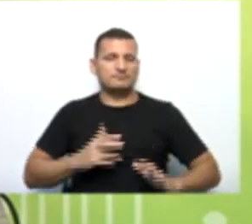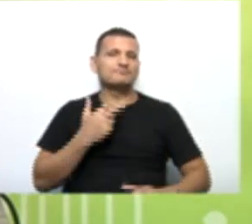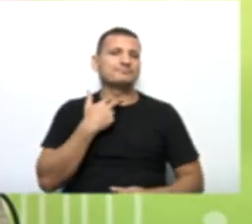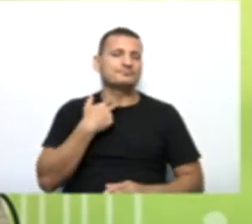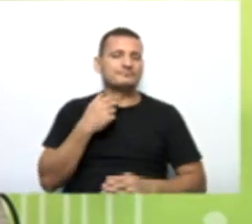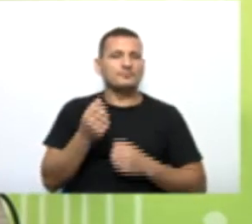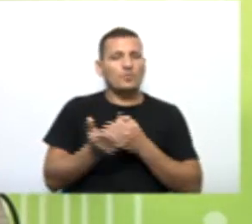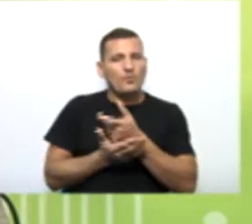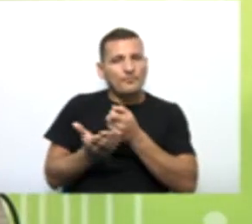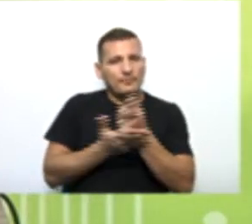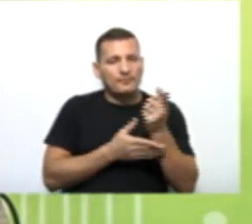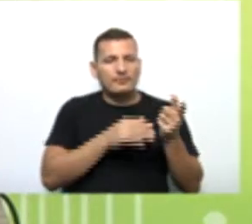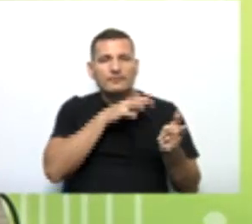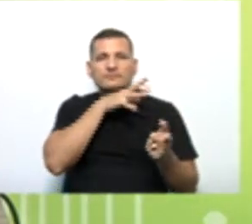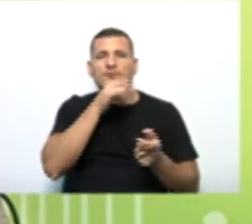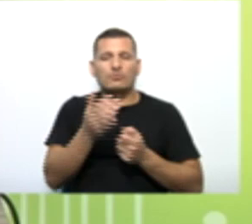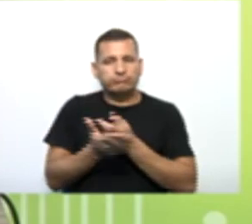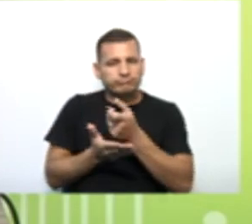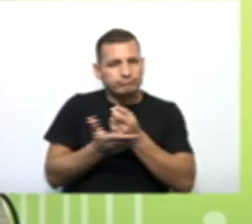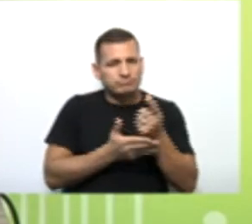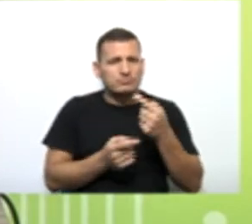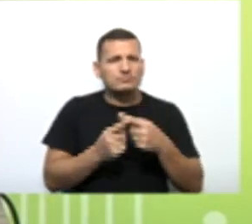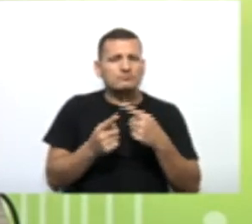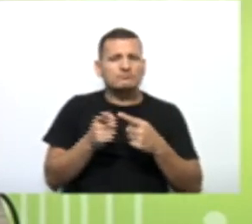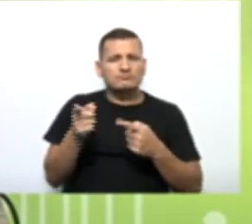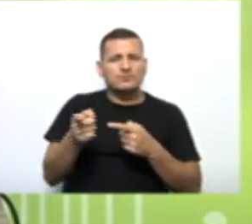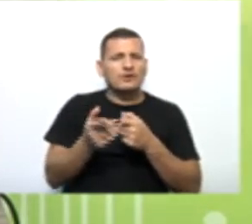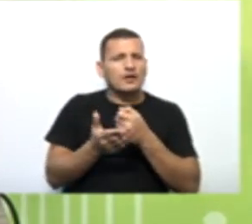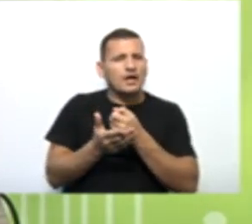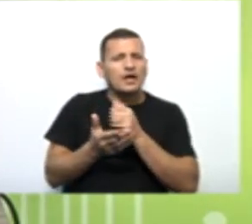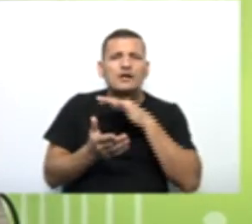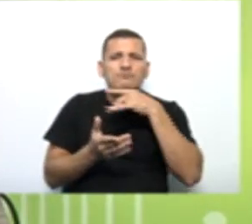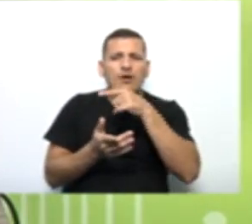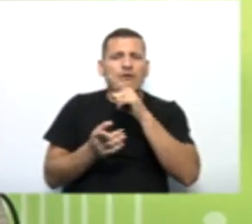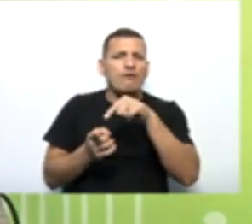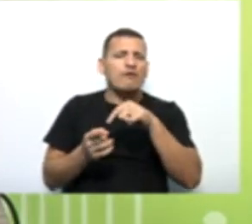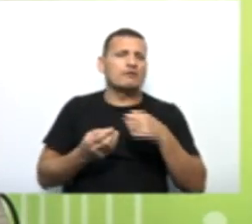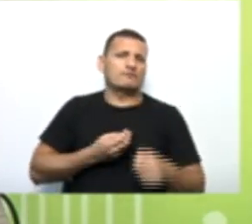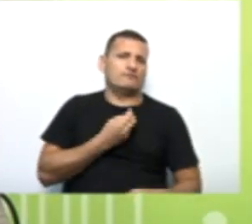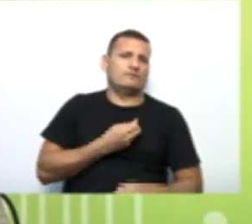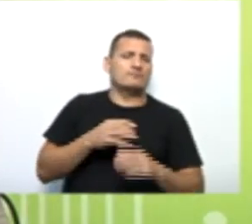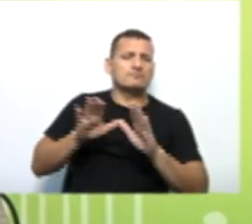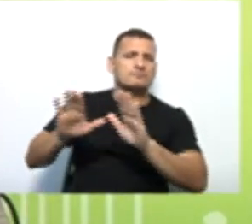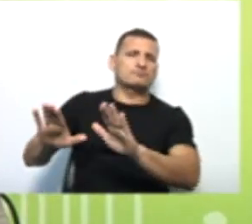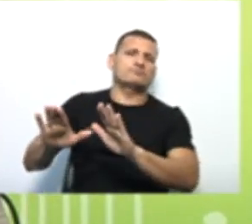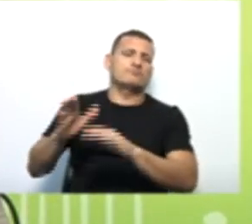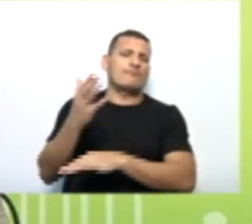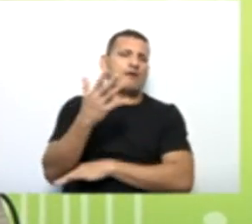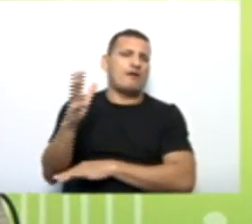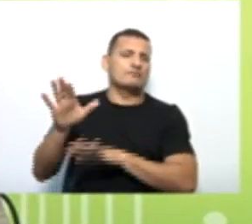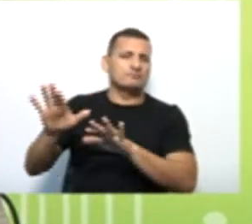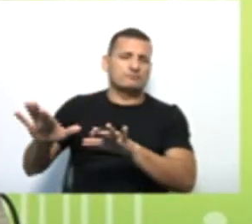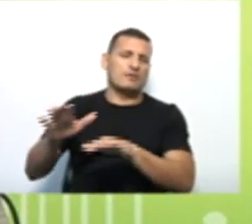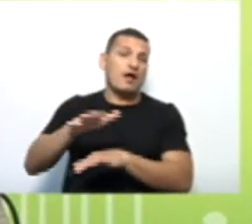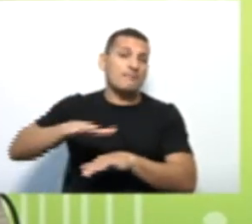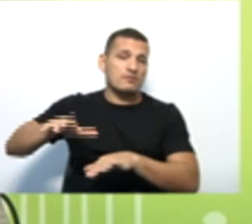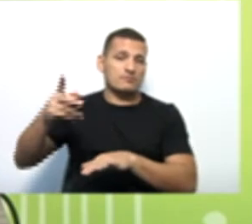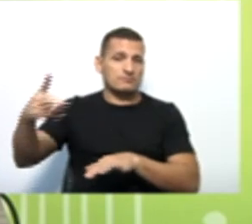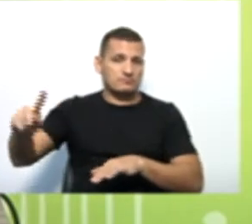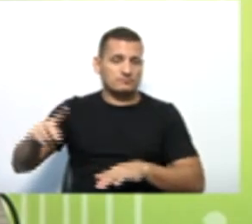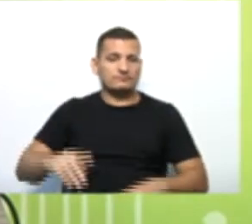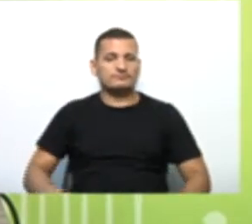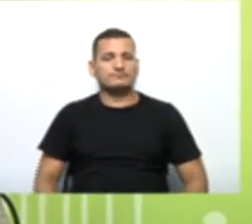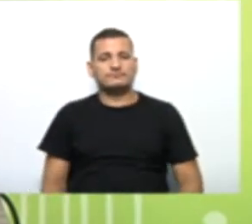ficar comprando animais silvestres, porque o animal silvestre é para estar na mata, é para estar lá no meio ambiente direitinho, tá certo? Teve gente